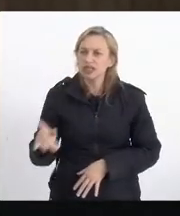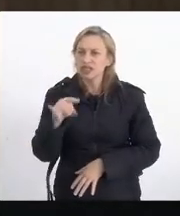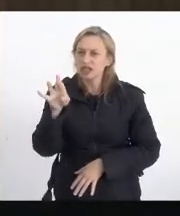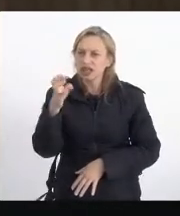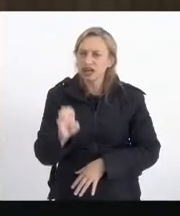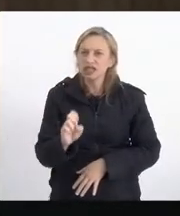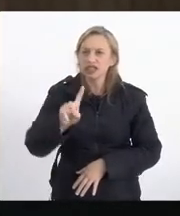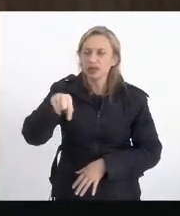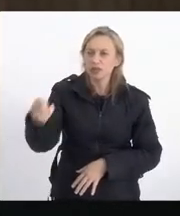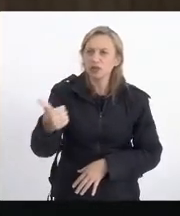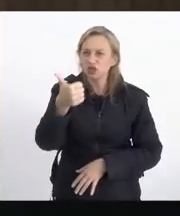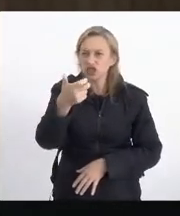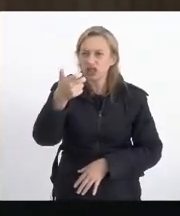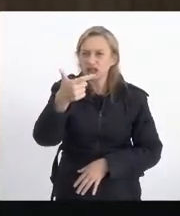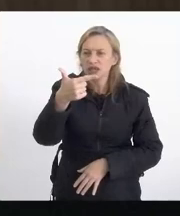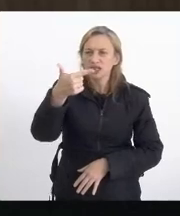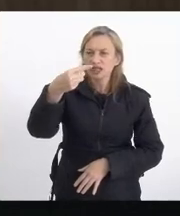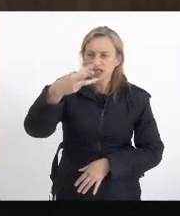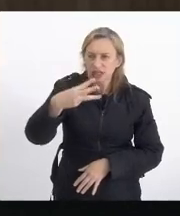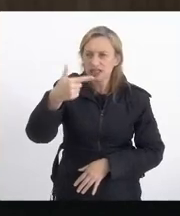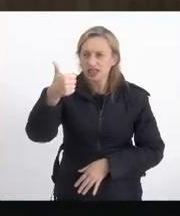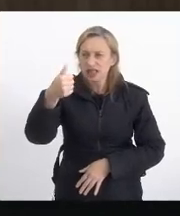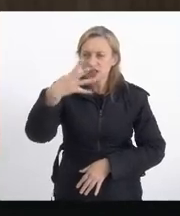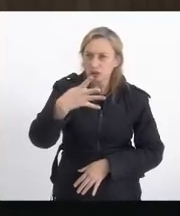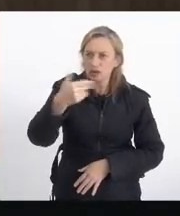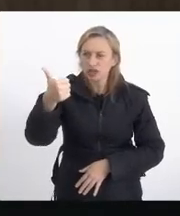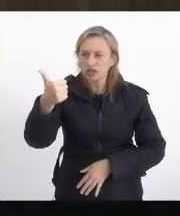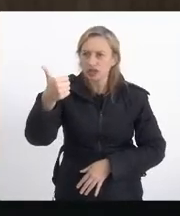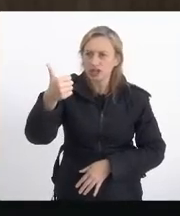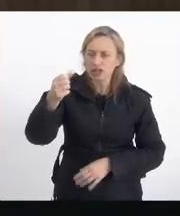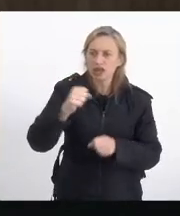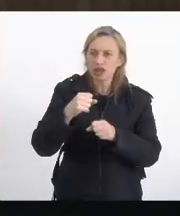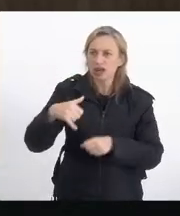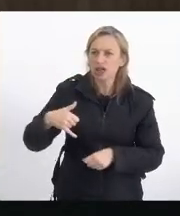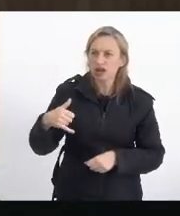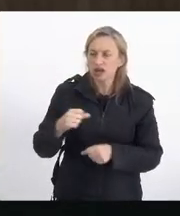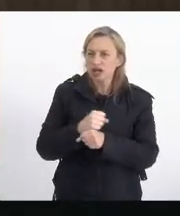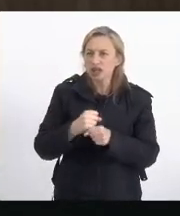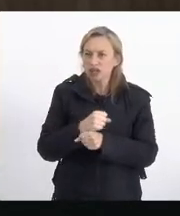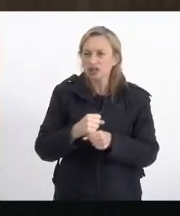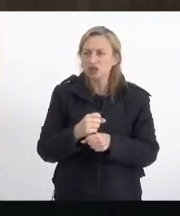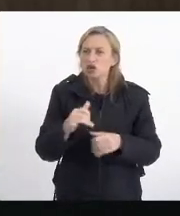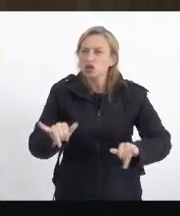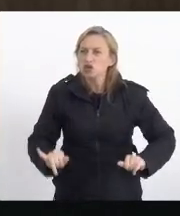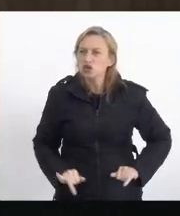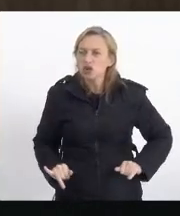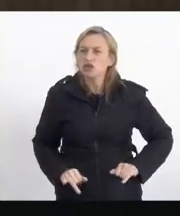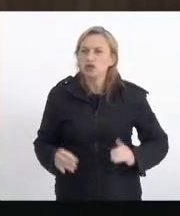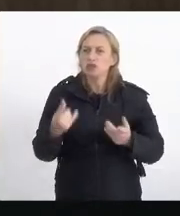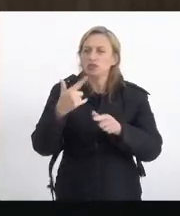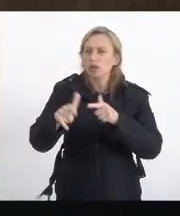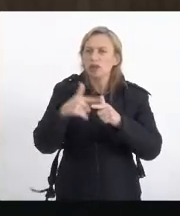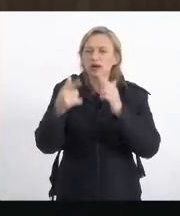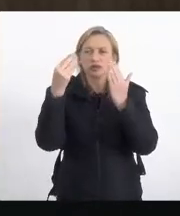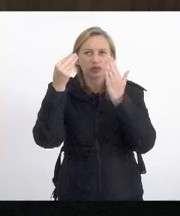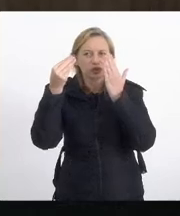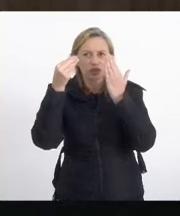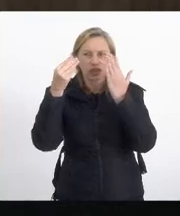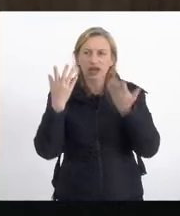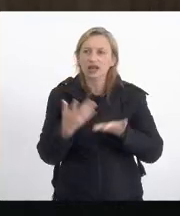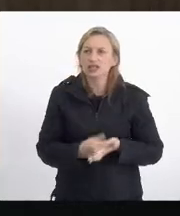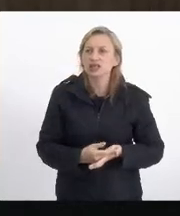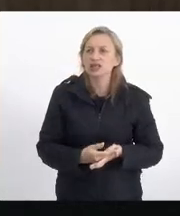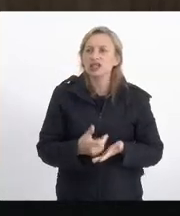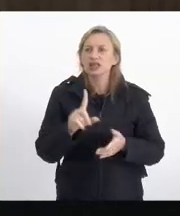14 anos ele sofre de uma comorbidade psiquiátrica, por exemplo, e ele tem no novo entendimento do Tribunal de Contas